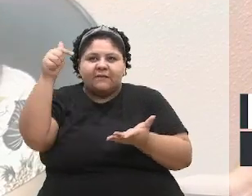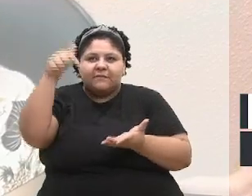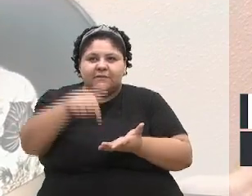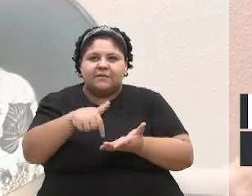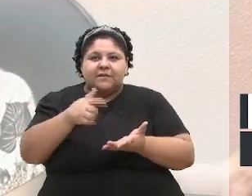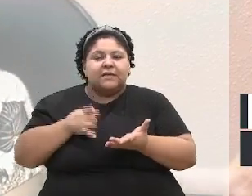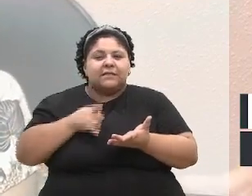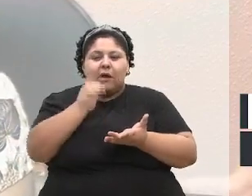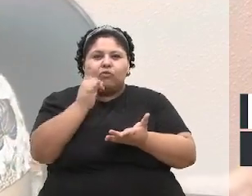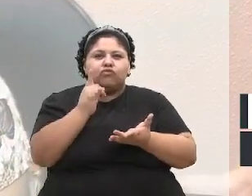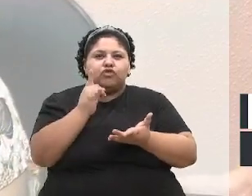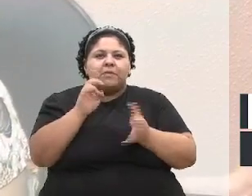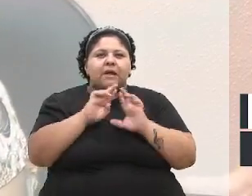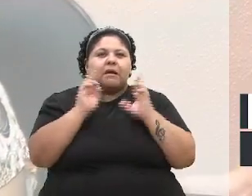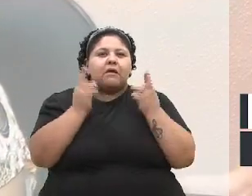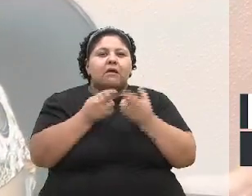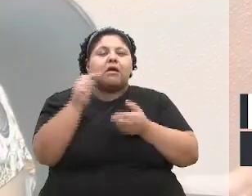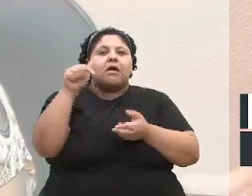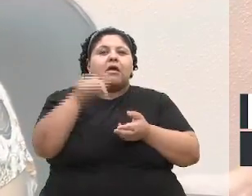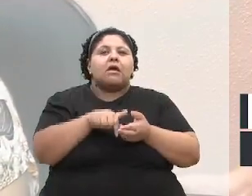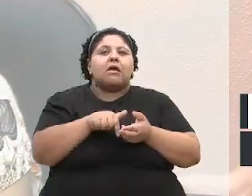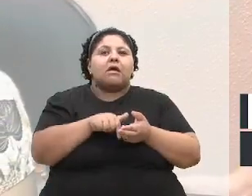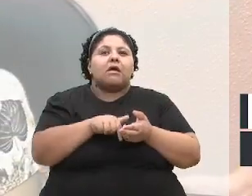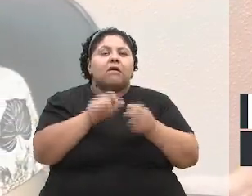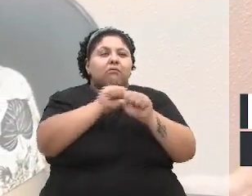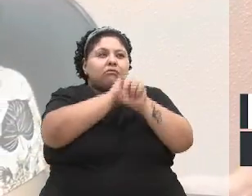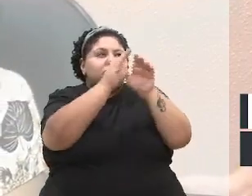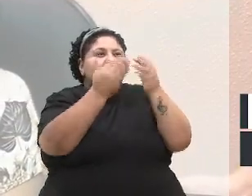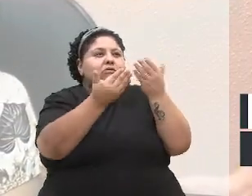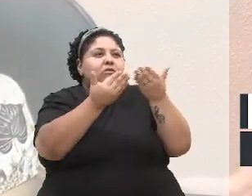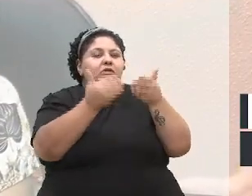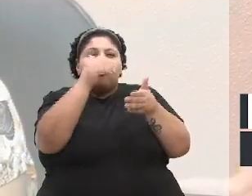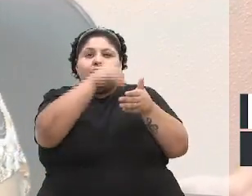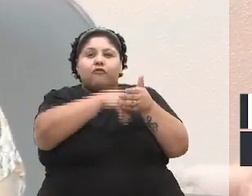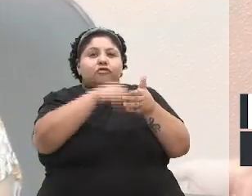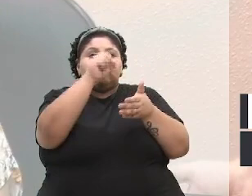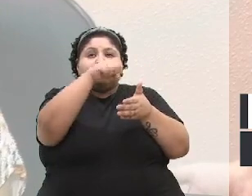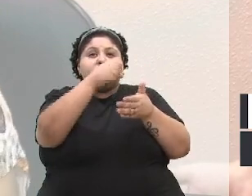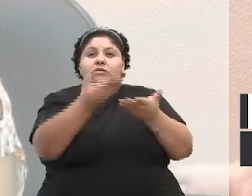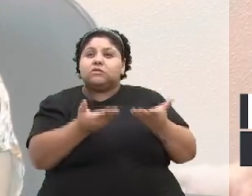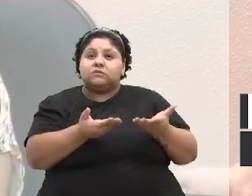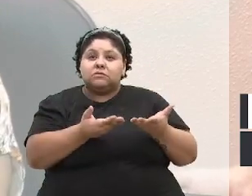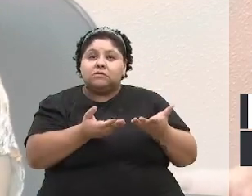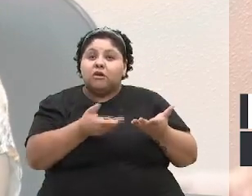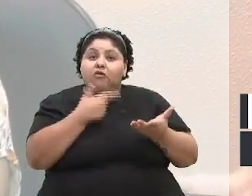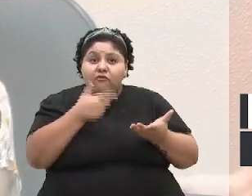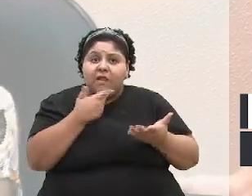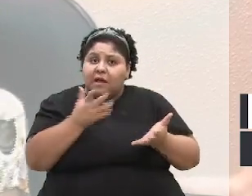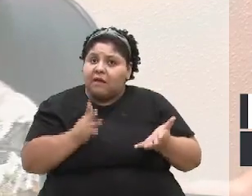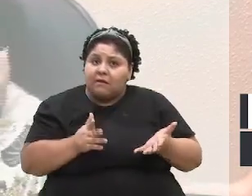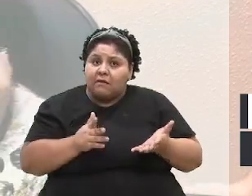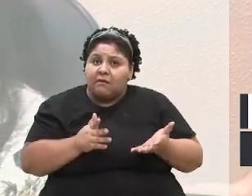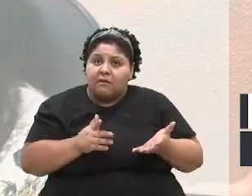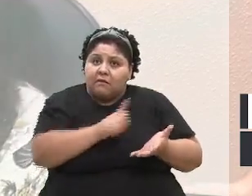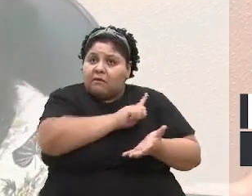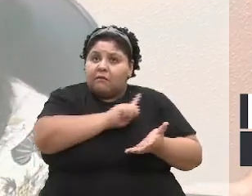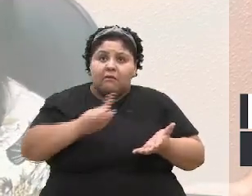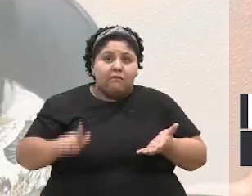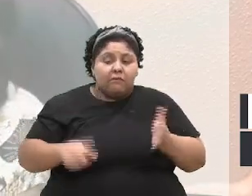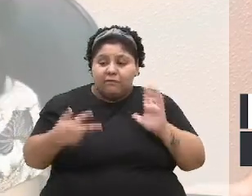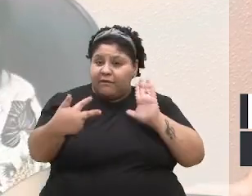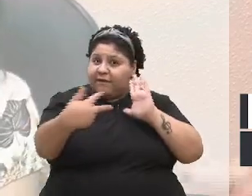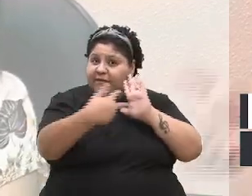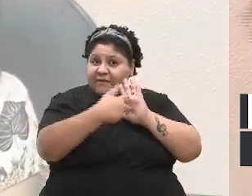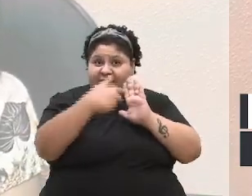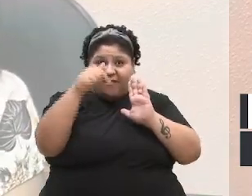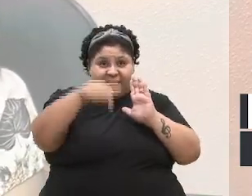naquela última, eu disse, se me sanarem as dúvidas aqui, eu voto favorável. Eu falei. Talvez o governo não preste atenção nem na